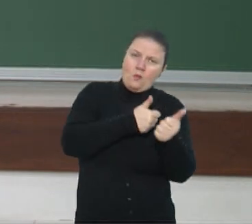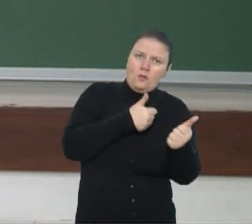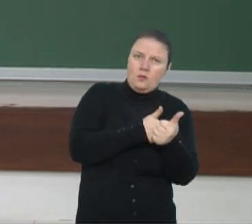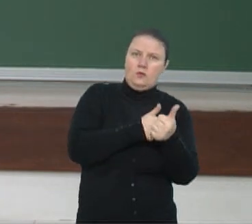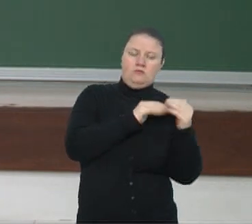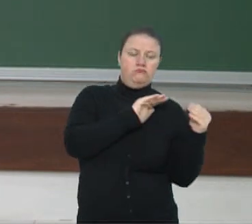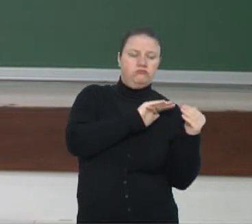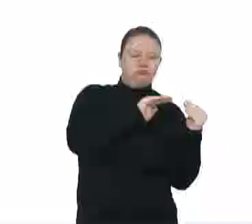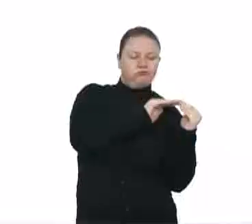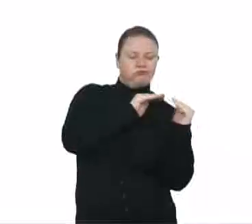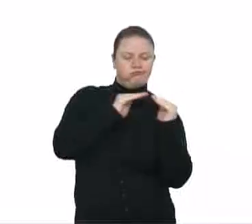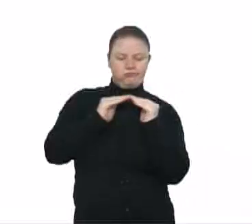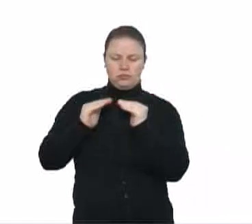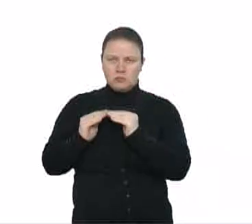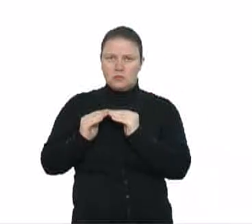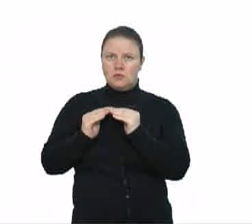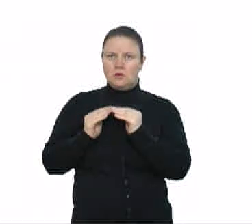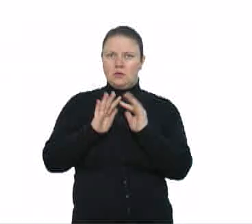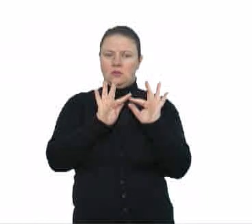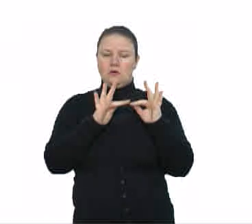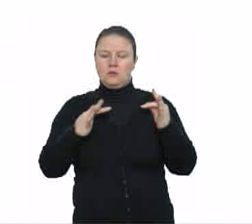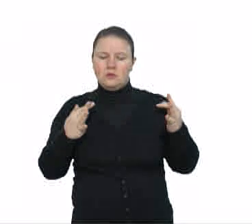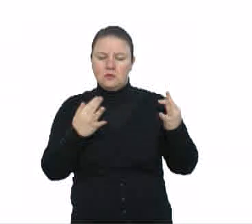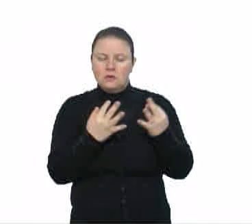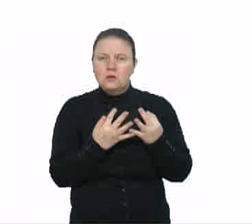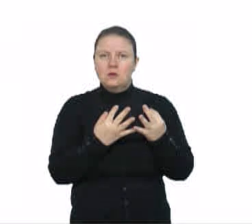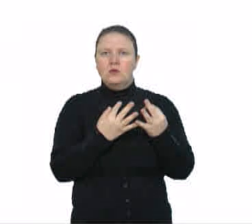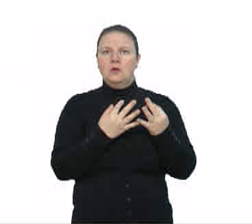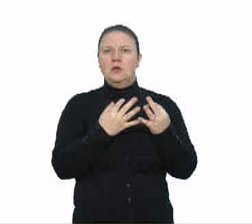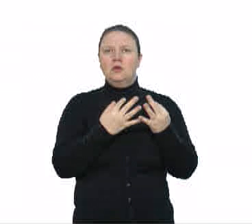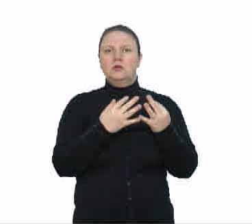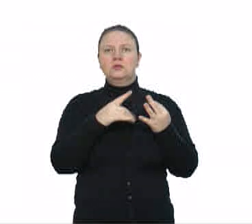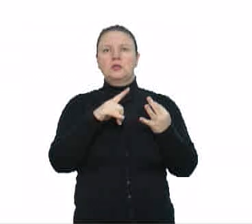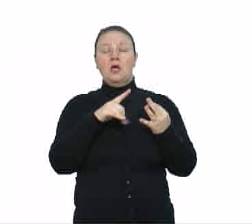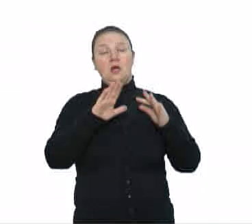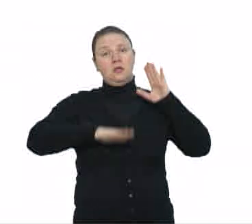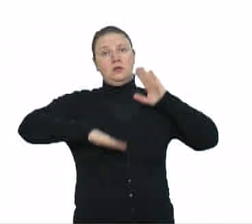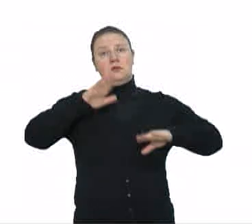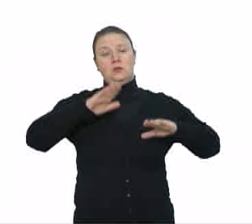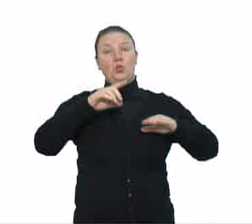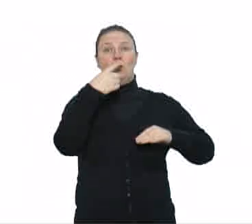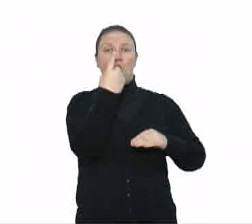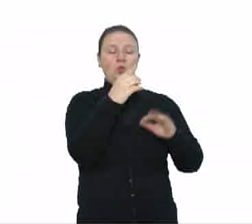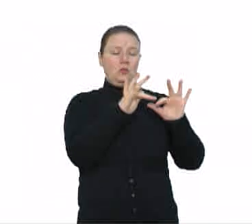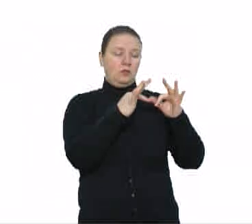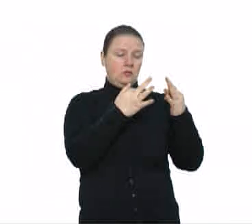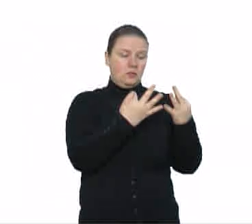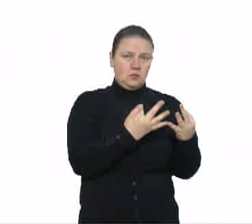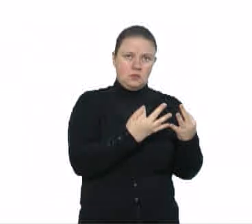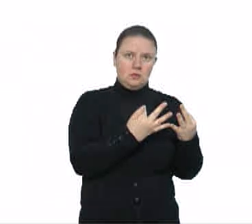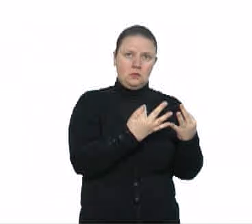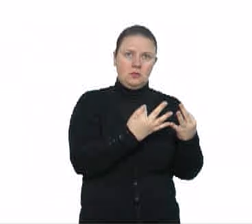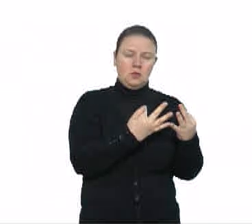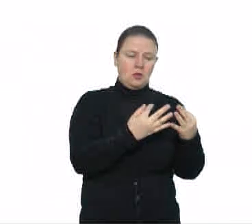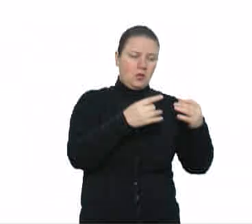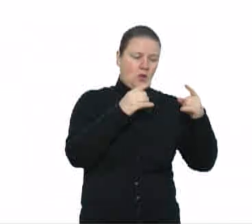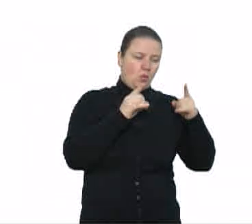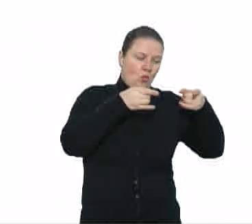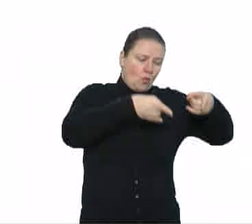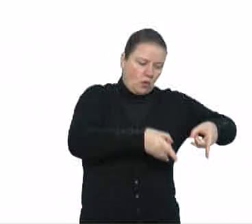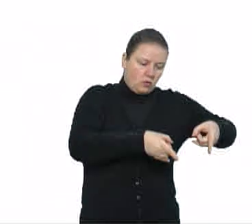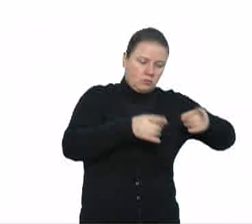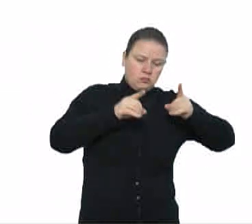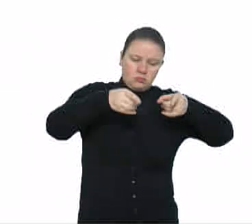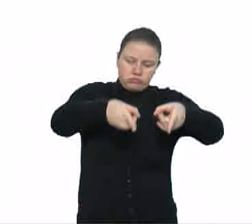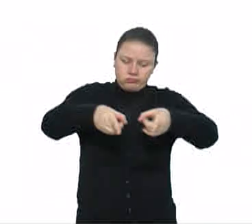nos slums, em que famílias dividiam a mesma moradia. uma família por quarto, enquanto os donos